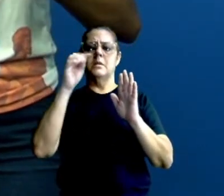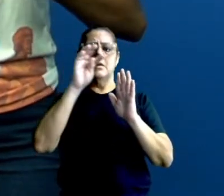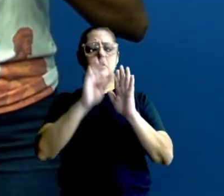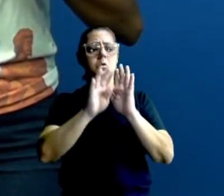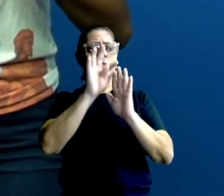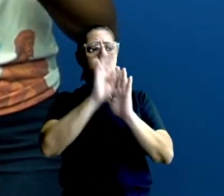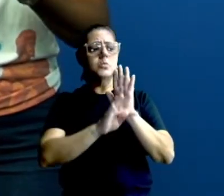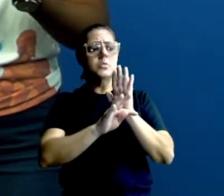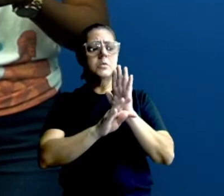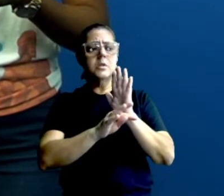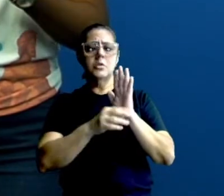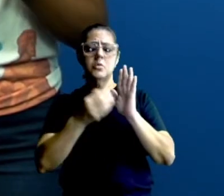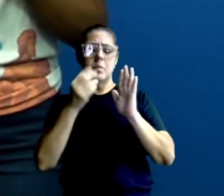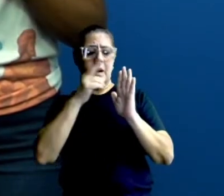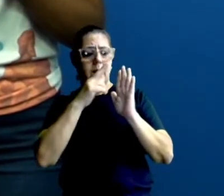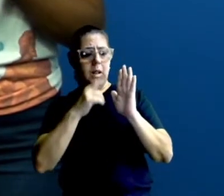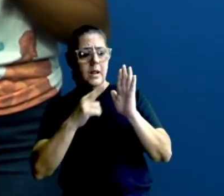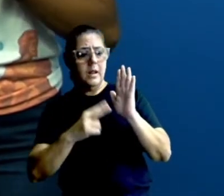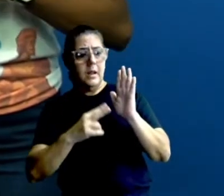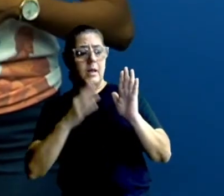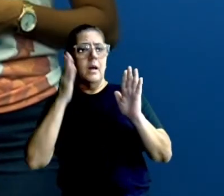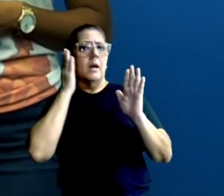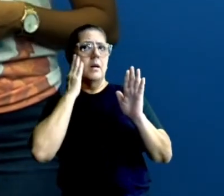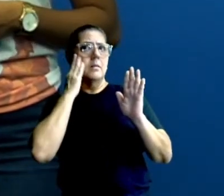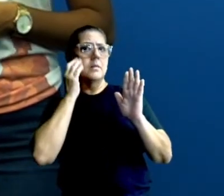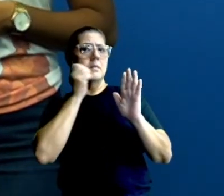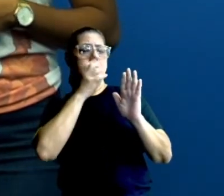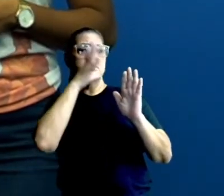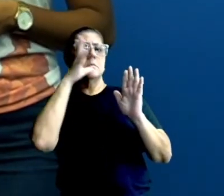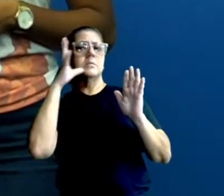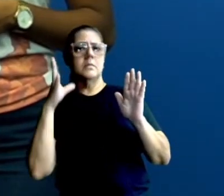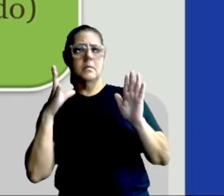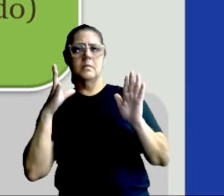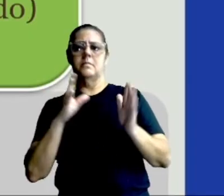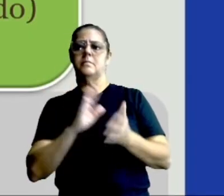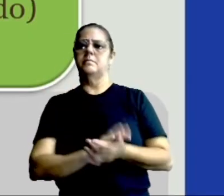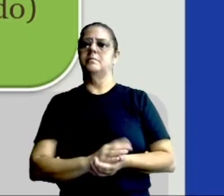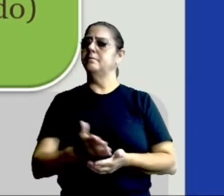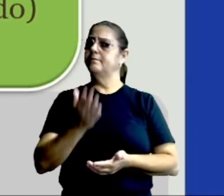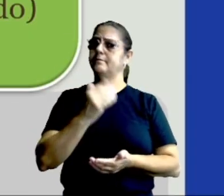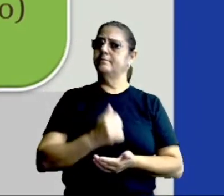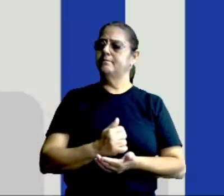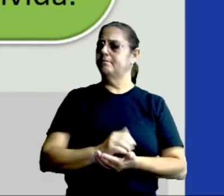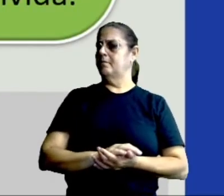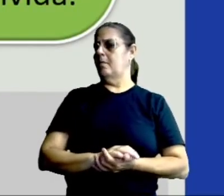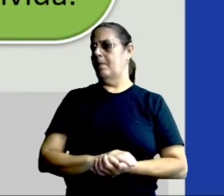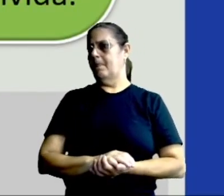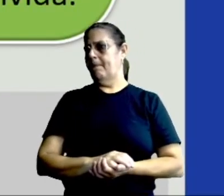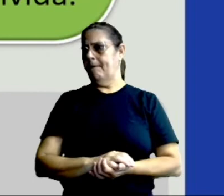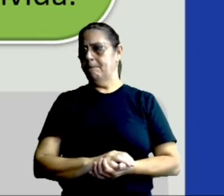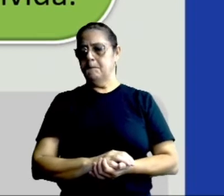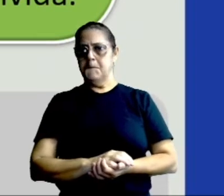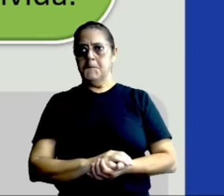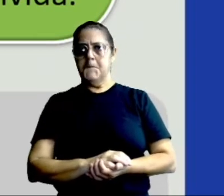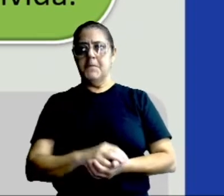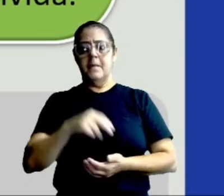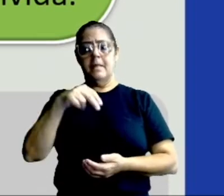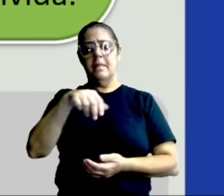elaborar ou para você quando estiver lendo você observar esses pontos vamos descobrir é bom